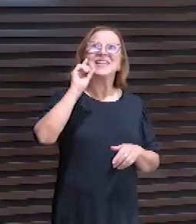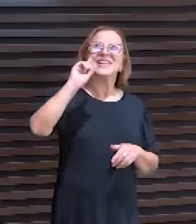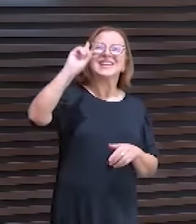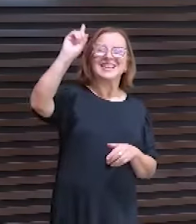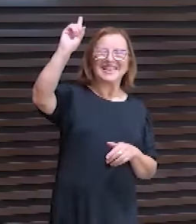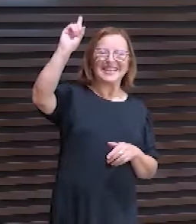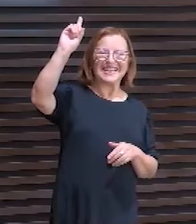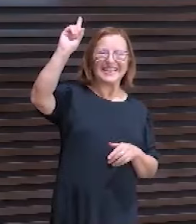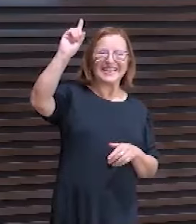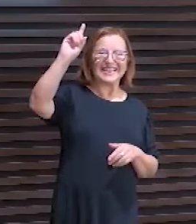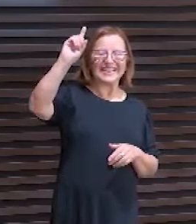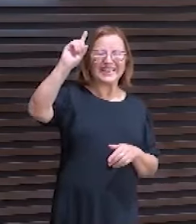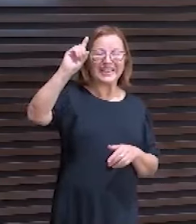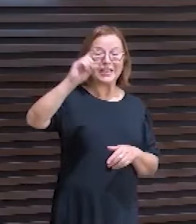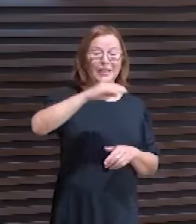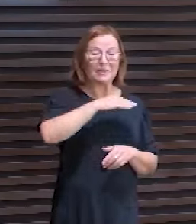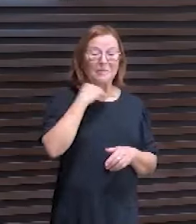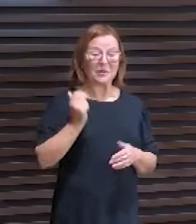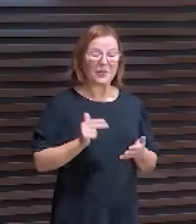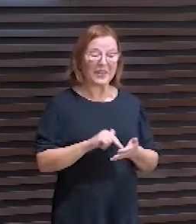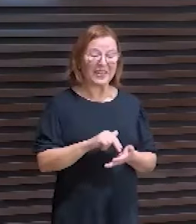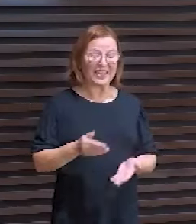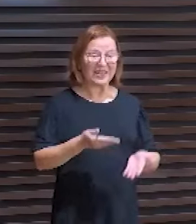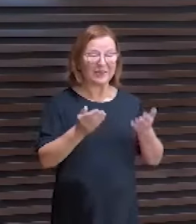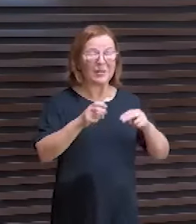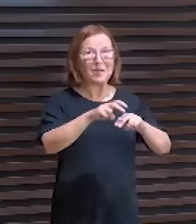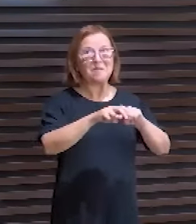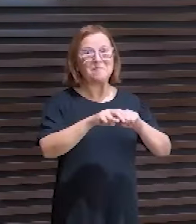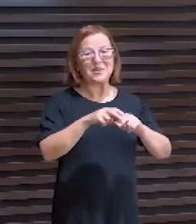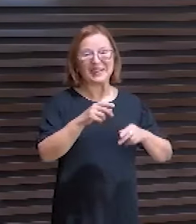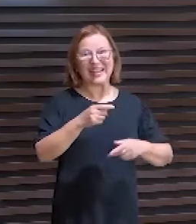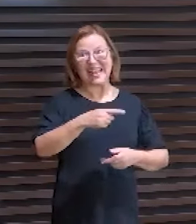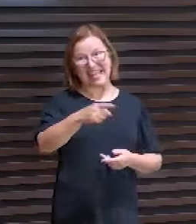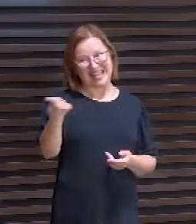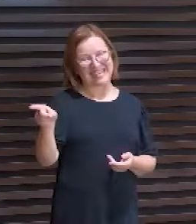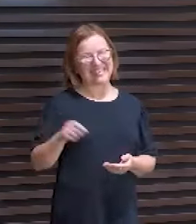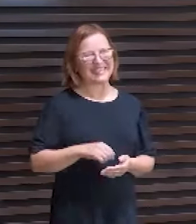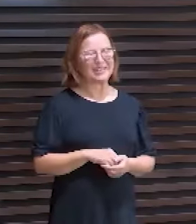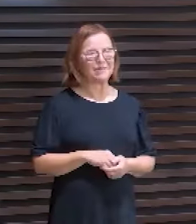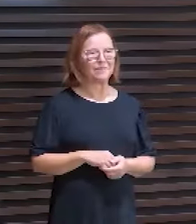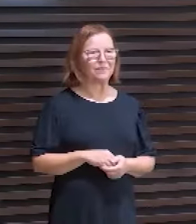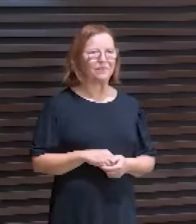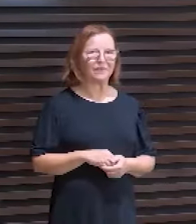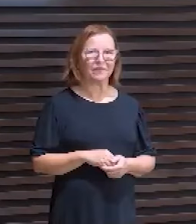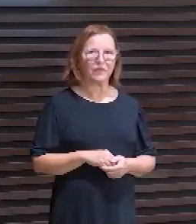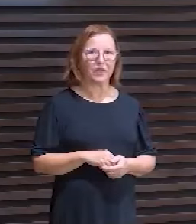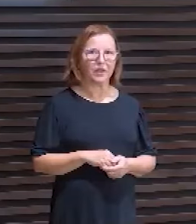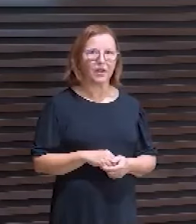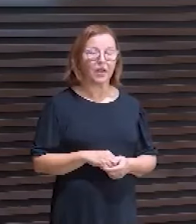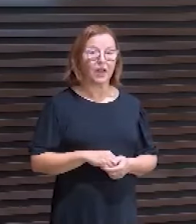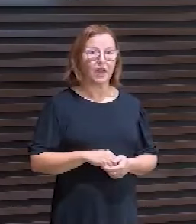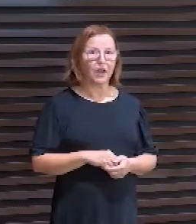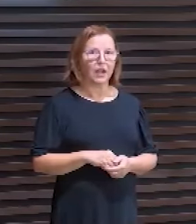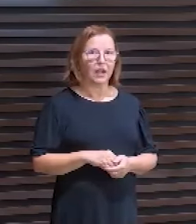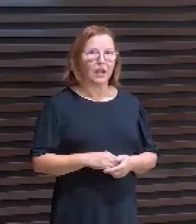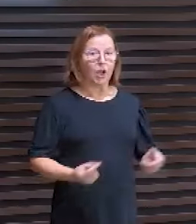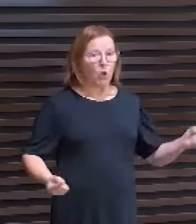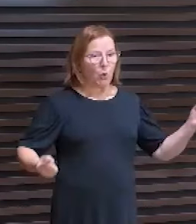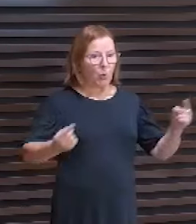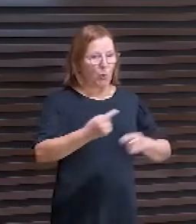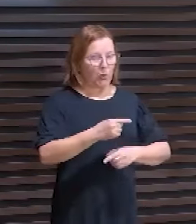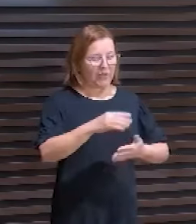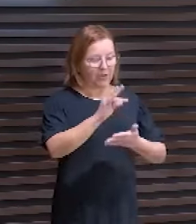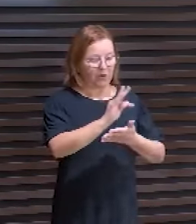ressuscitou Aleluia contrariamente ao que diz o texto de Paulo em relação ao amor de Cristo que